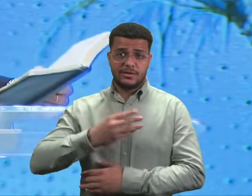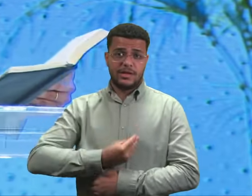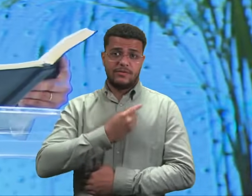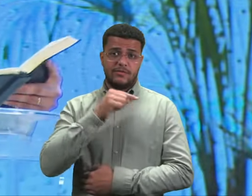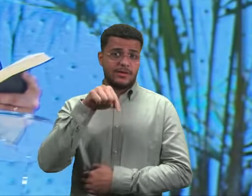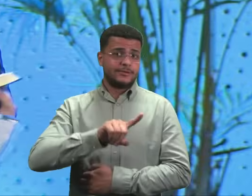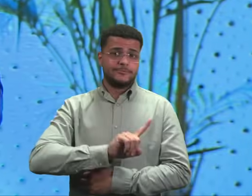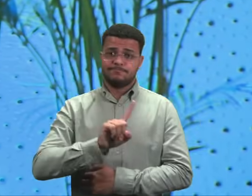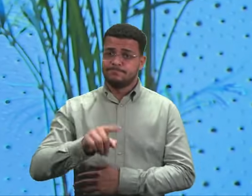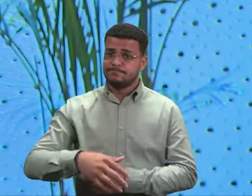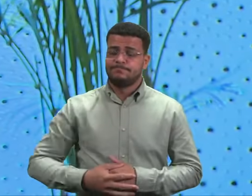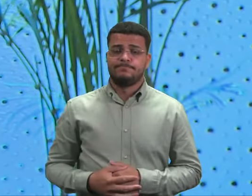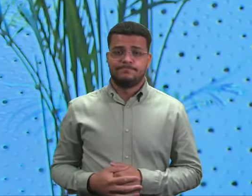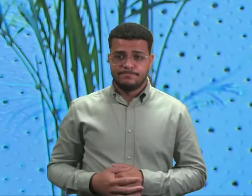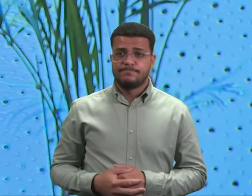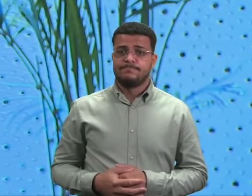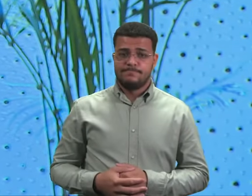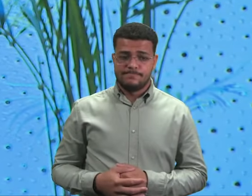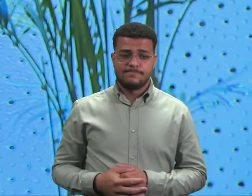traidores.